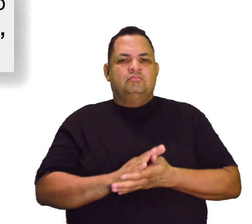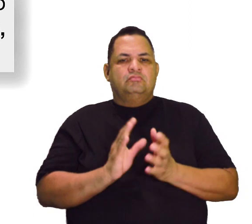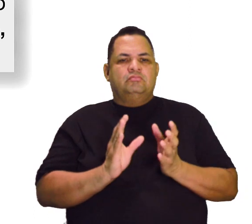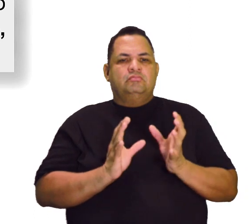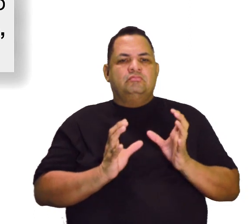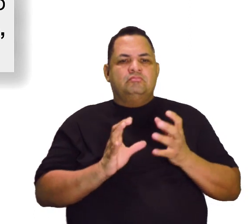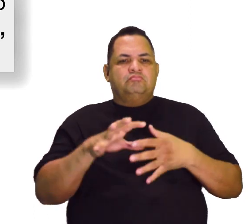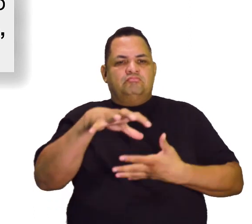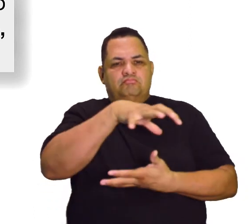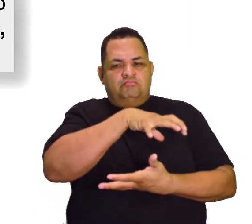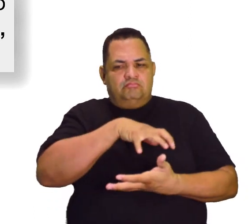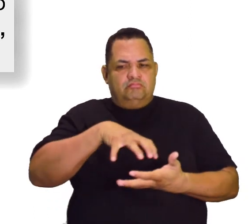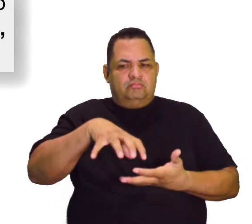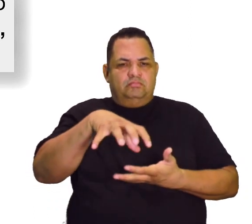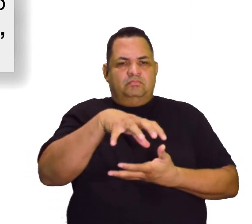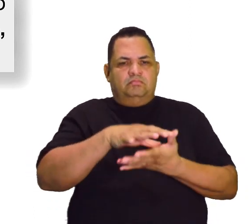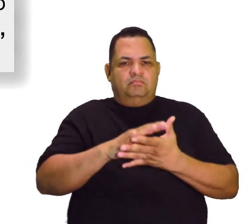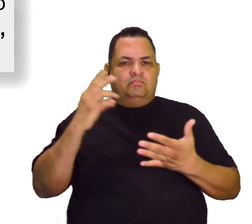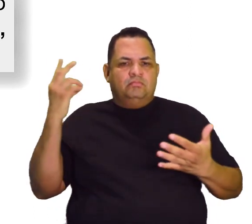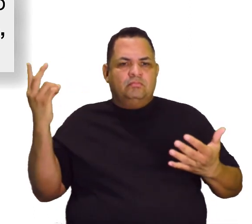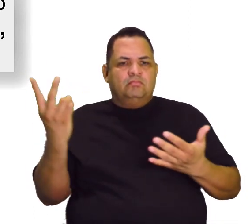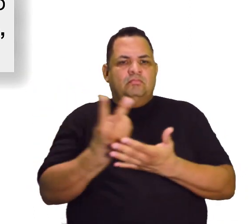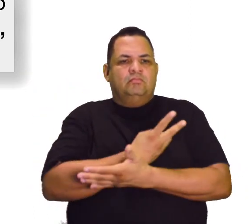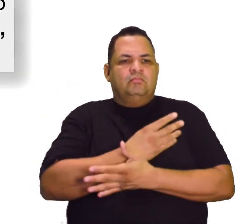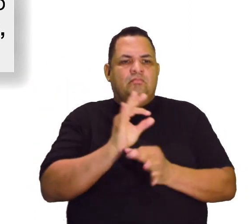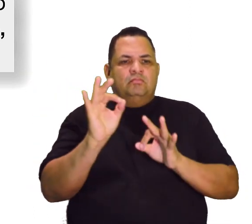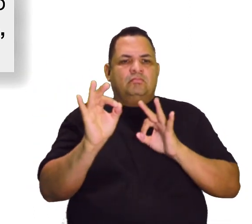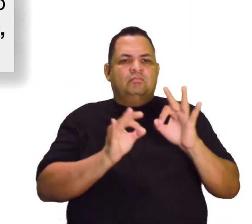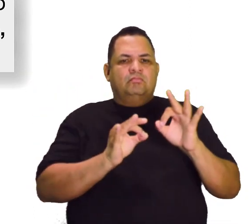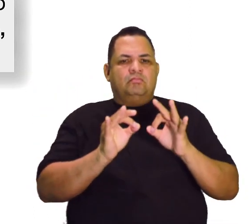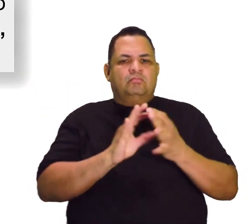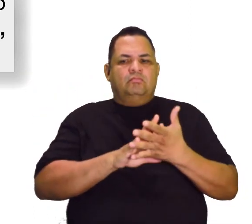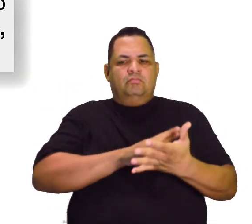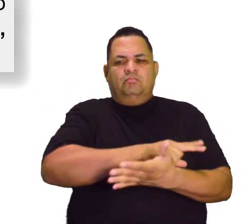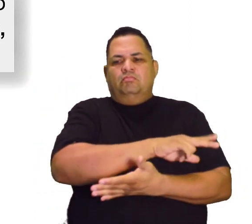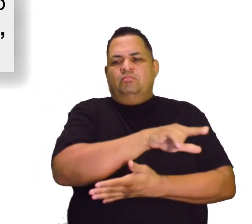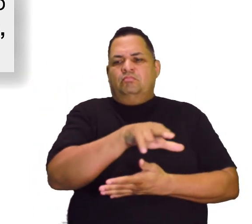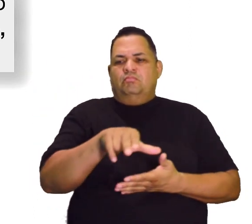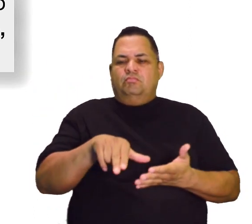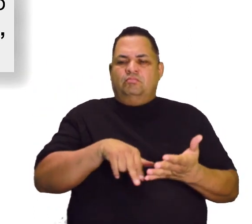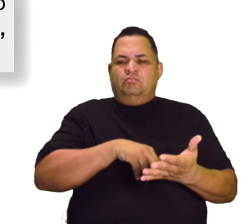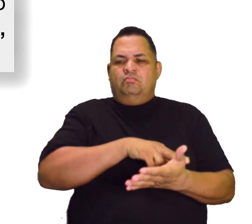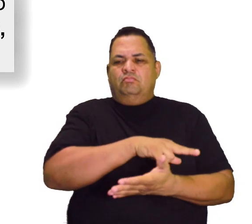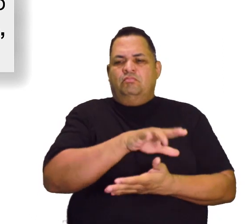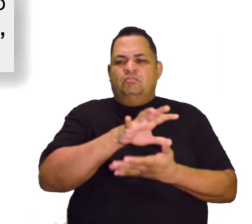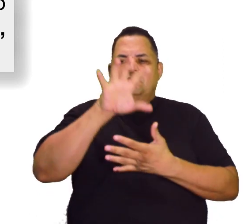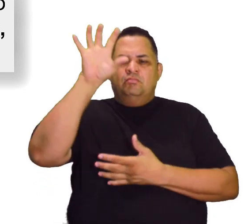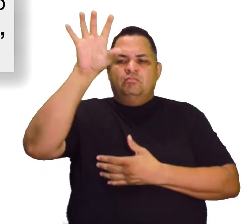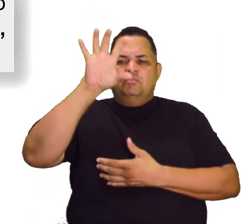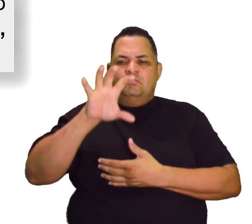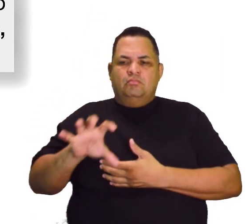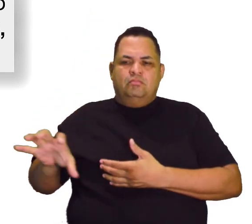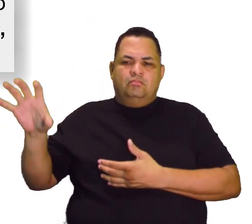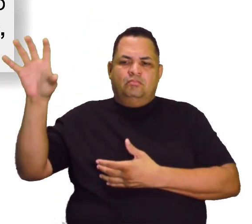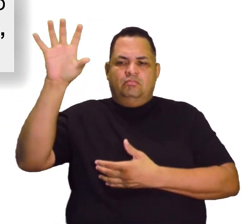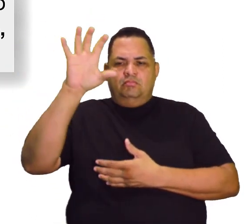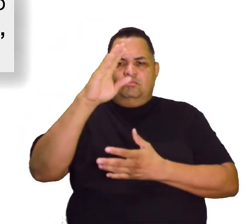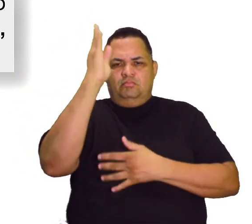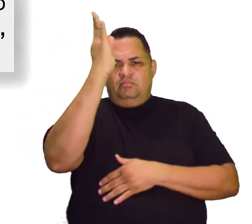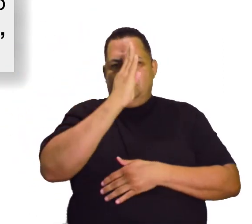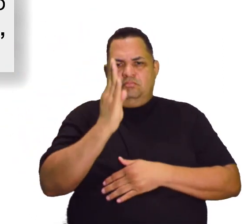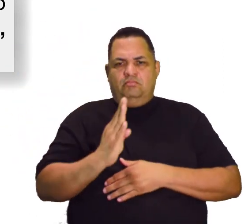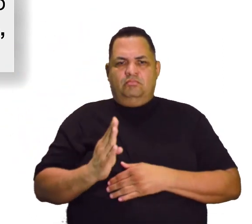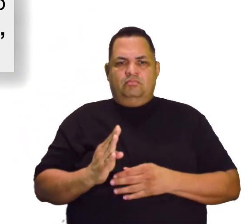uma manifestação que ocorre, né, nas várias regiões. Por